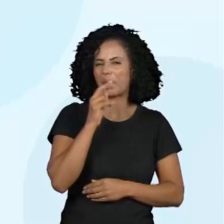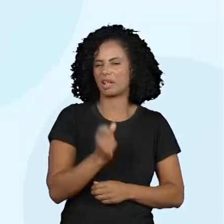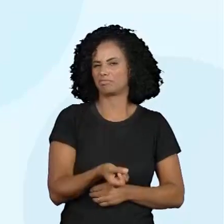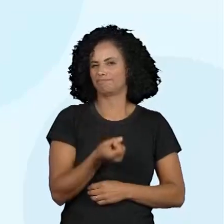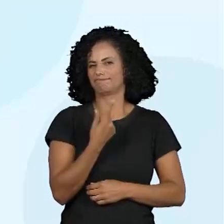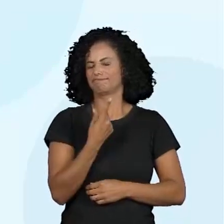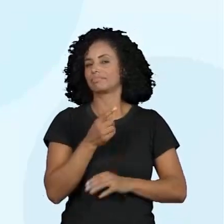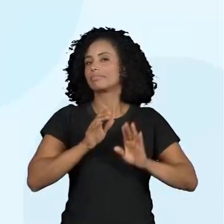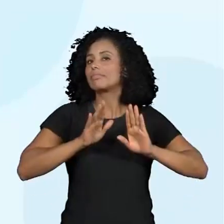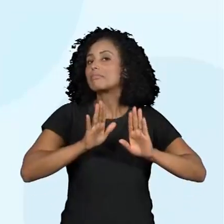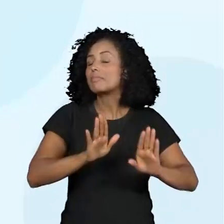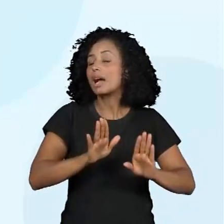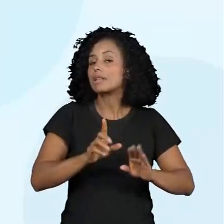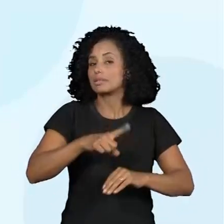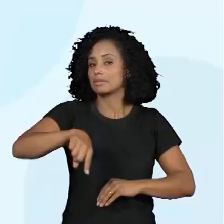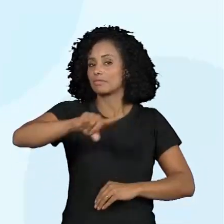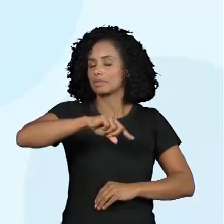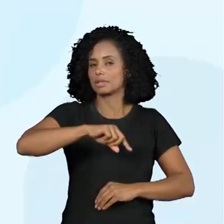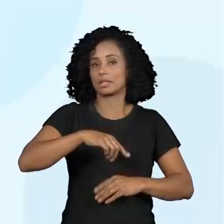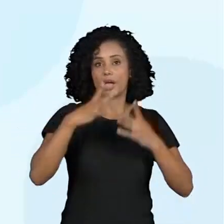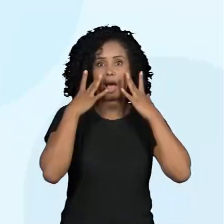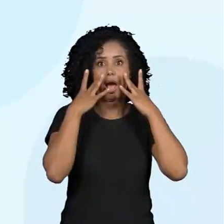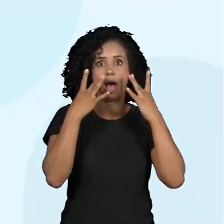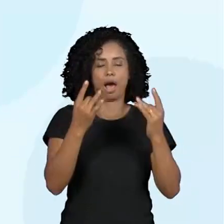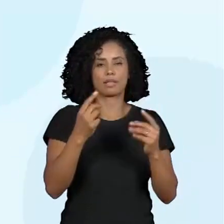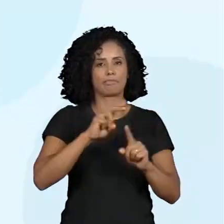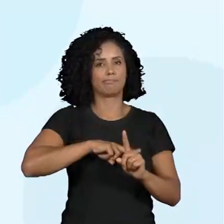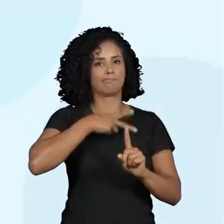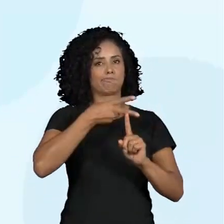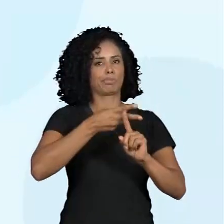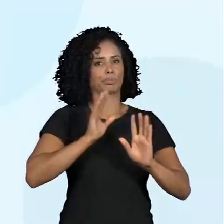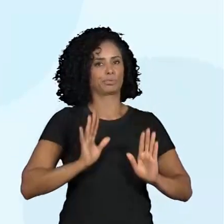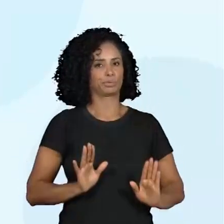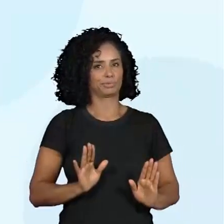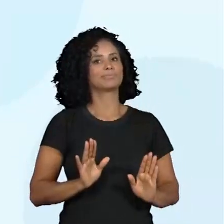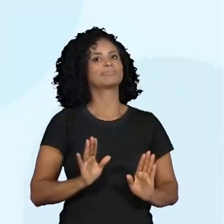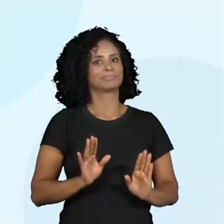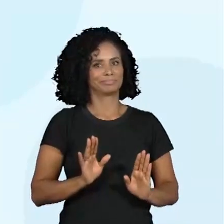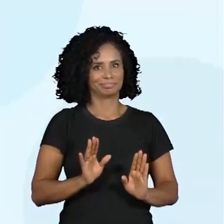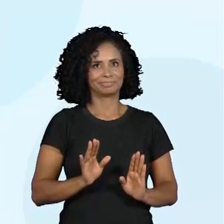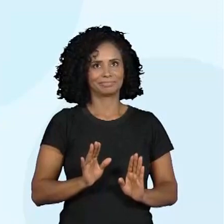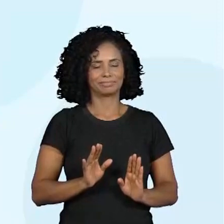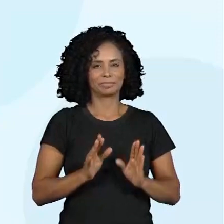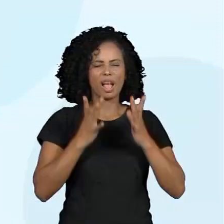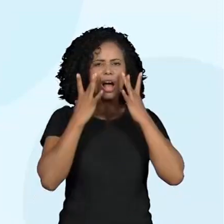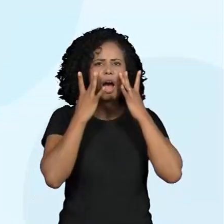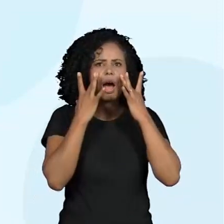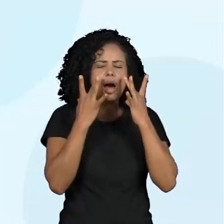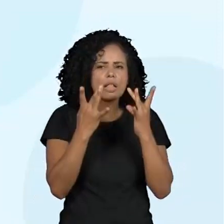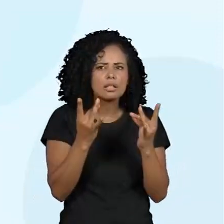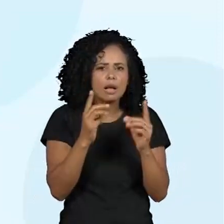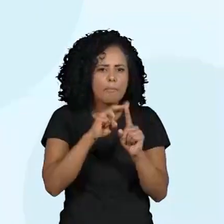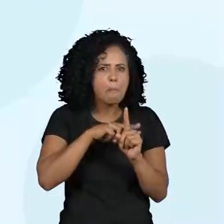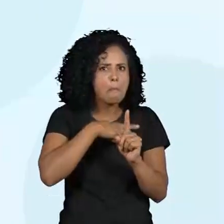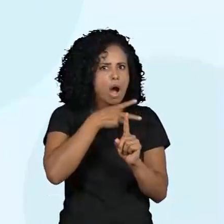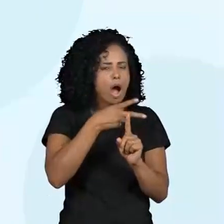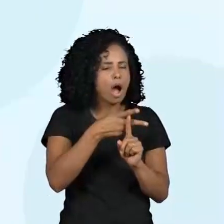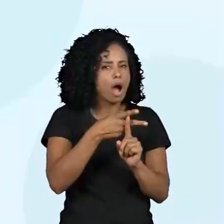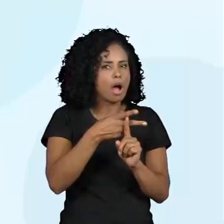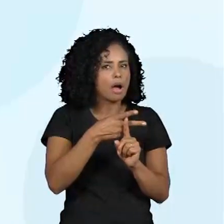Por isso, a atenção deverá ser redobrada. Atenção